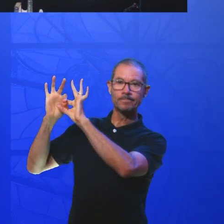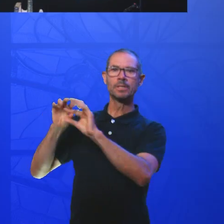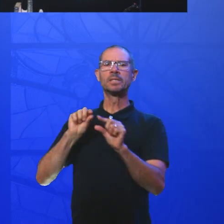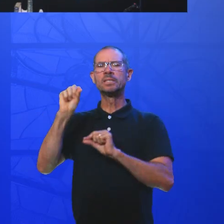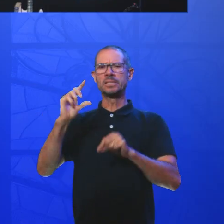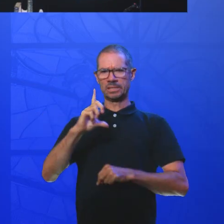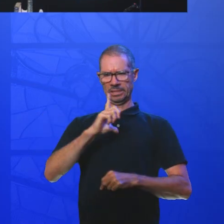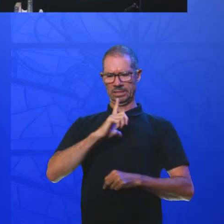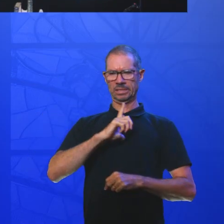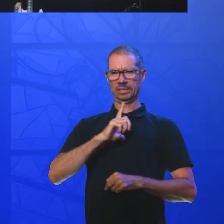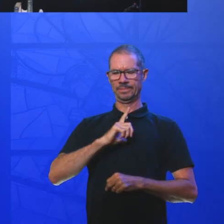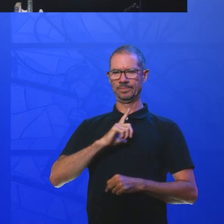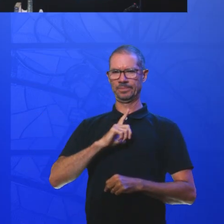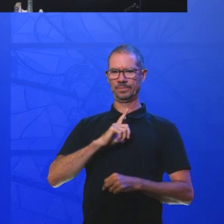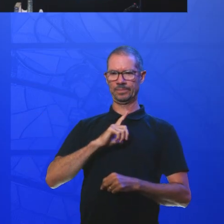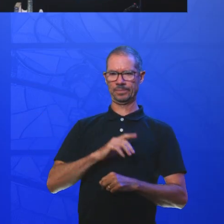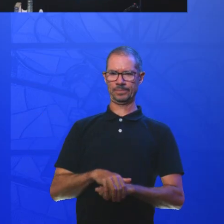tem